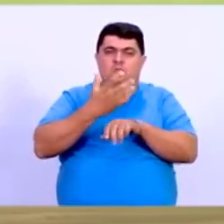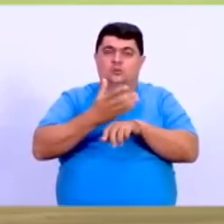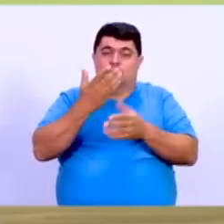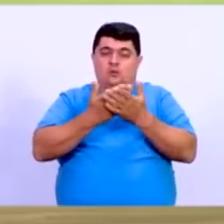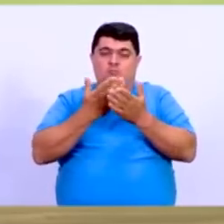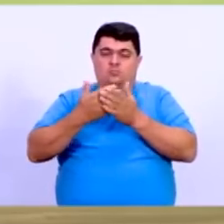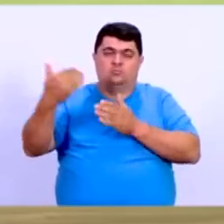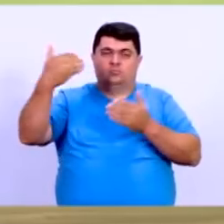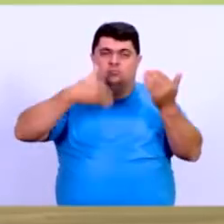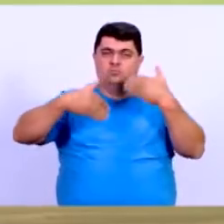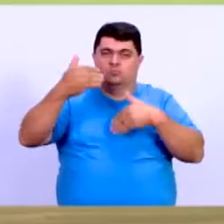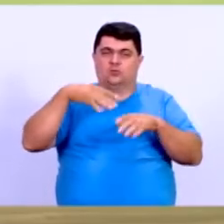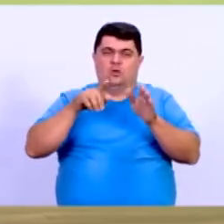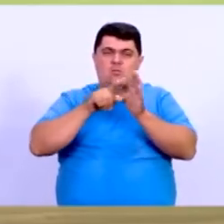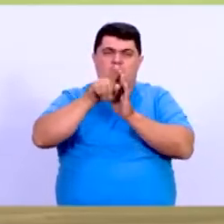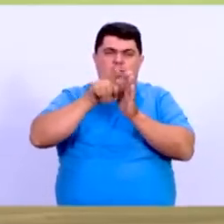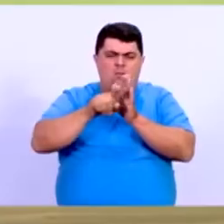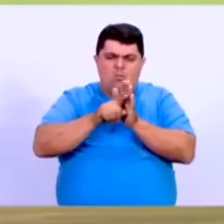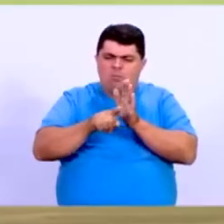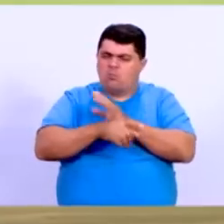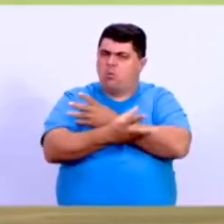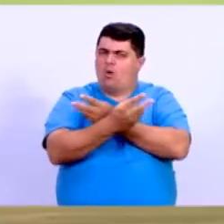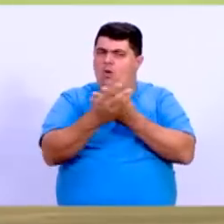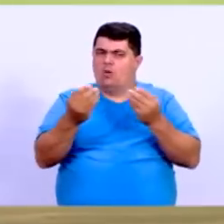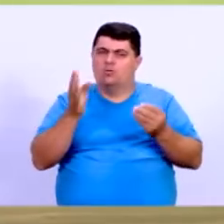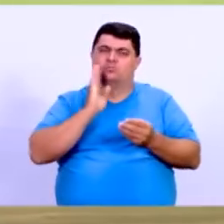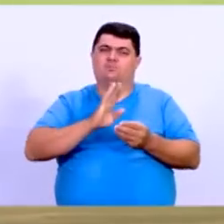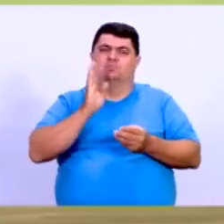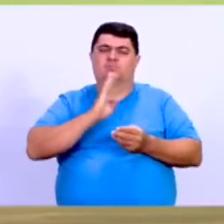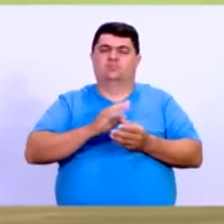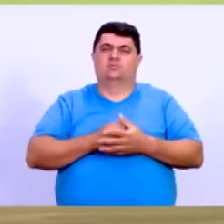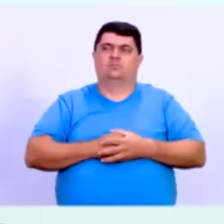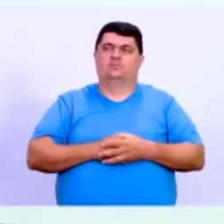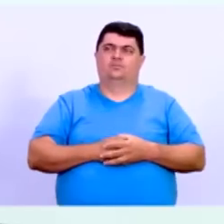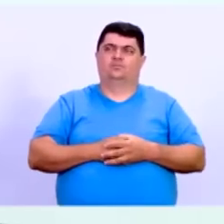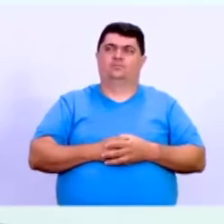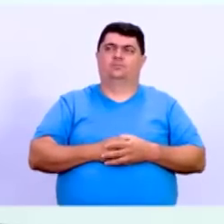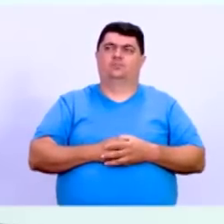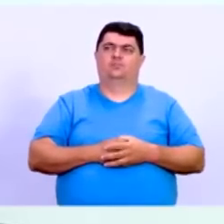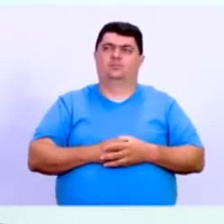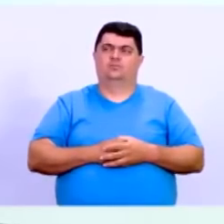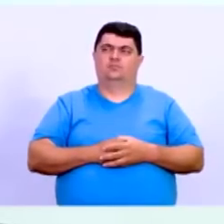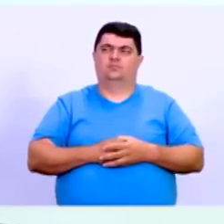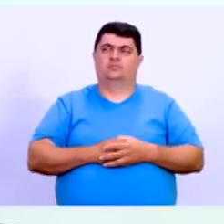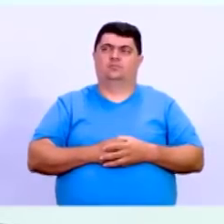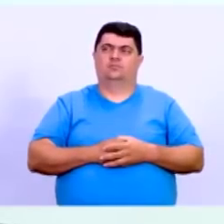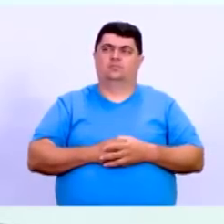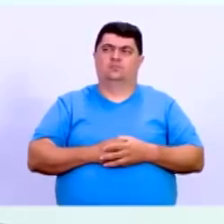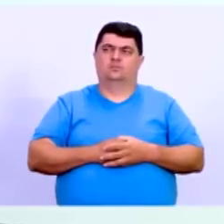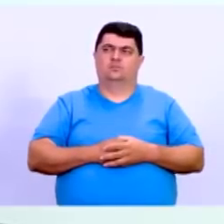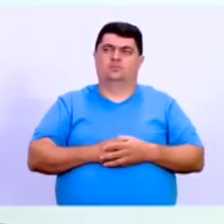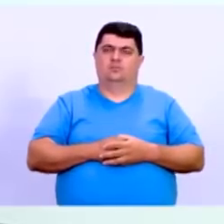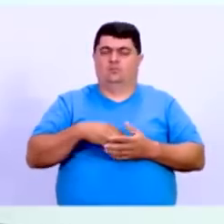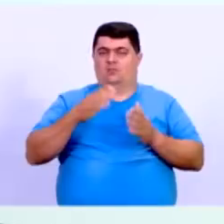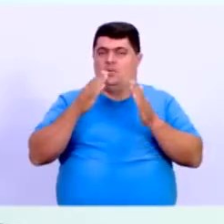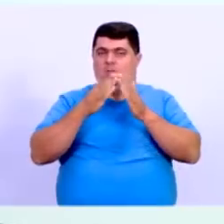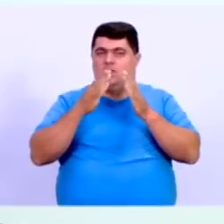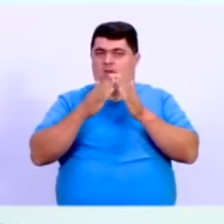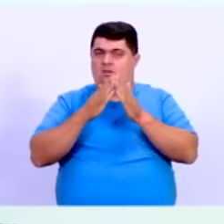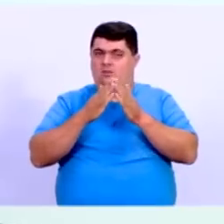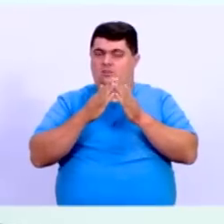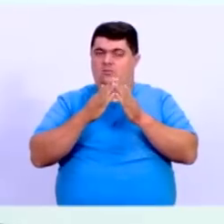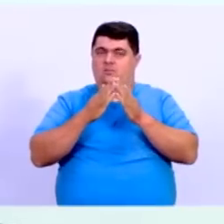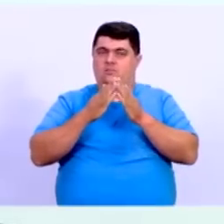com bastante pergunta e vai ficar bastante interessante, muitas coisas práticas. Muito bem, pessoal. Na residência,